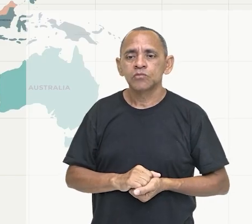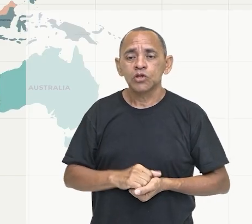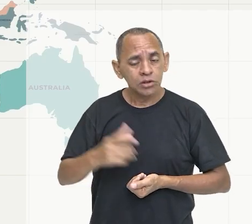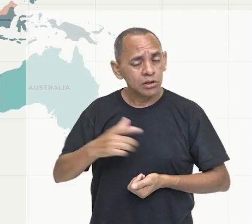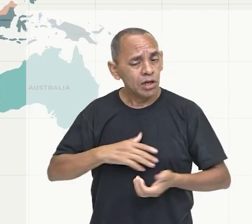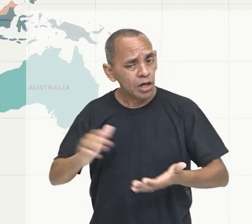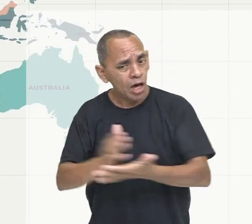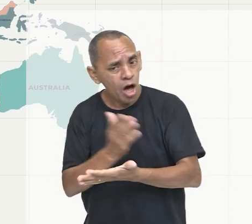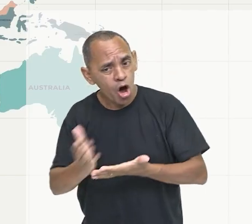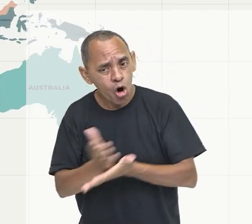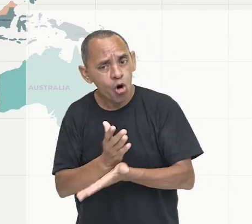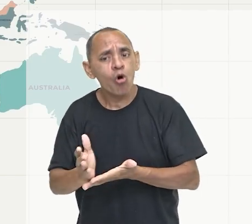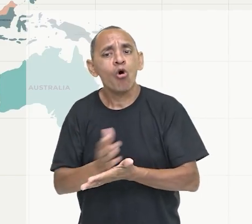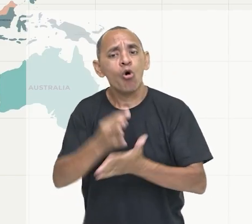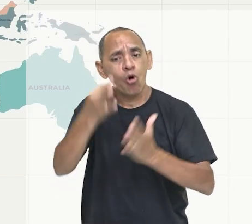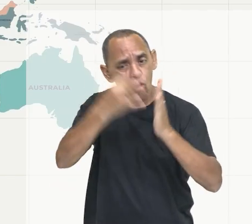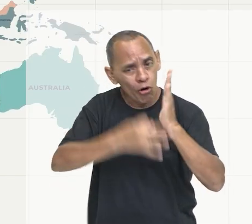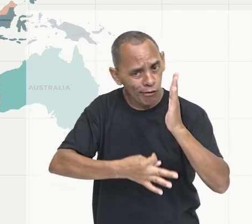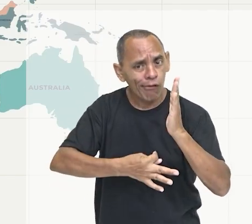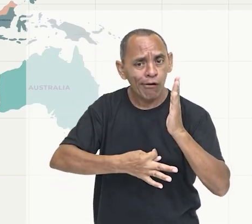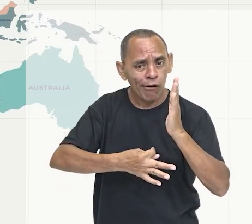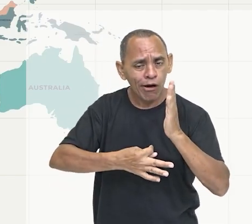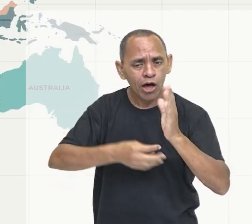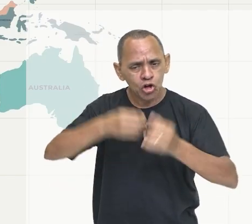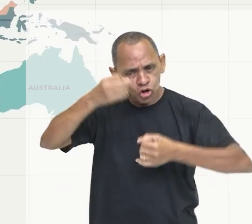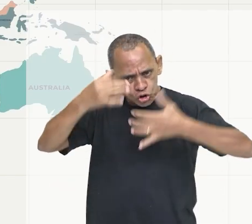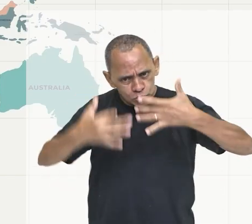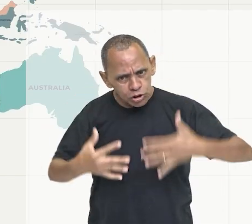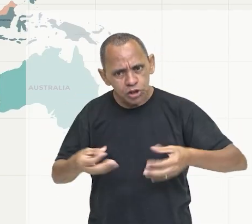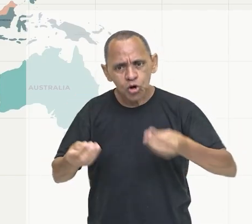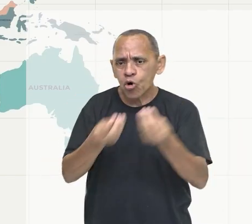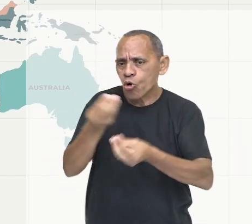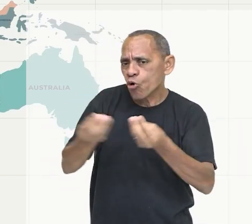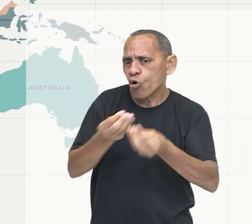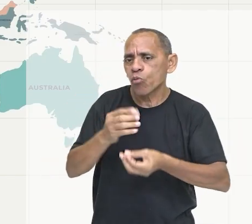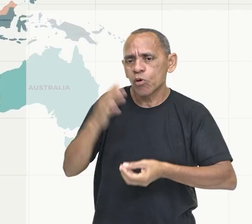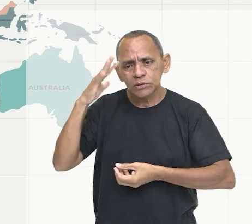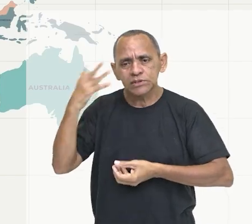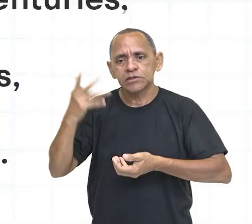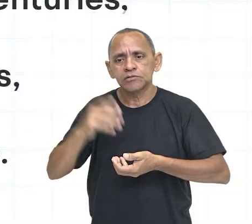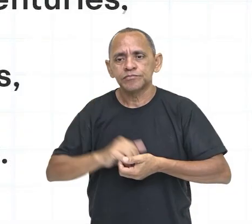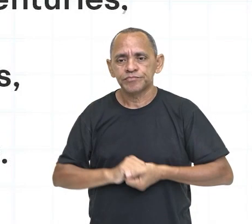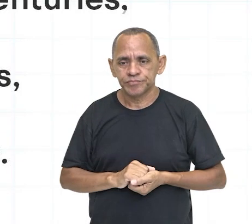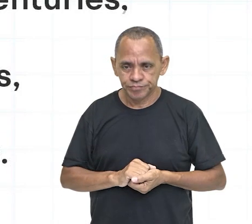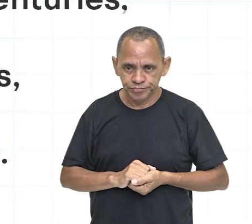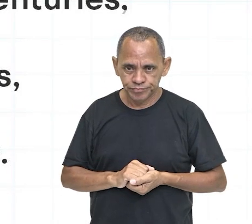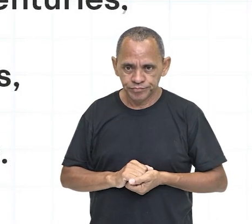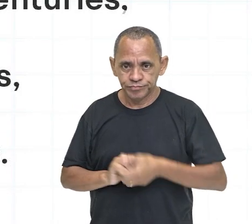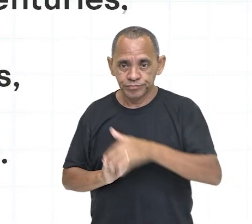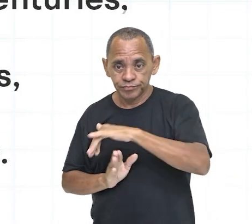que falam do início dessa expansão da língua inglesa. Acompanhem comigo.